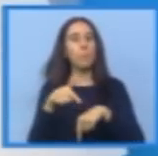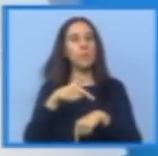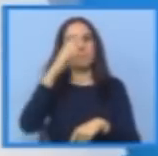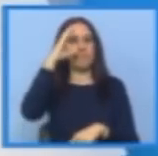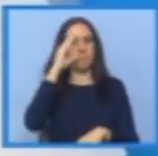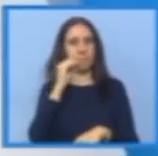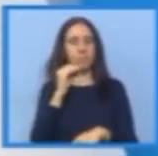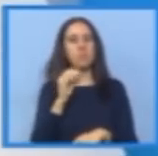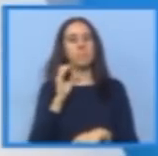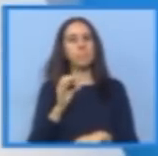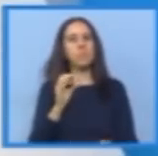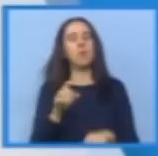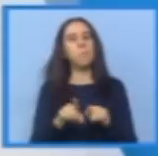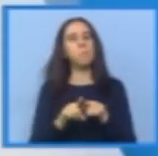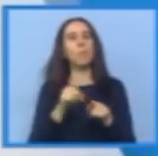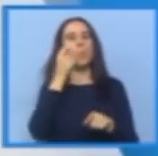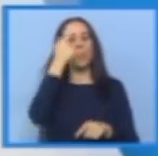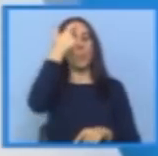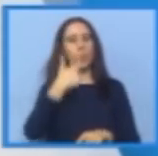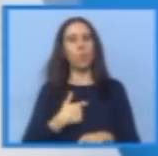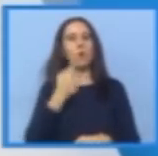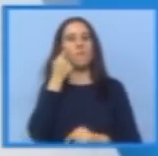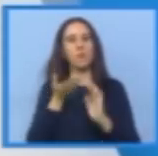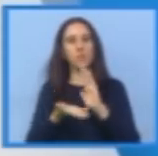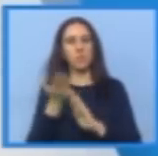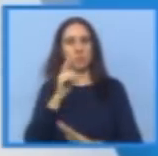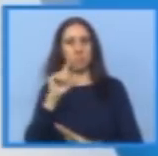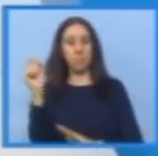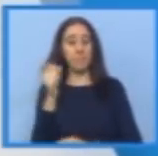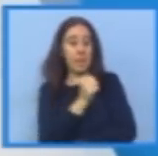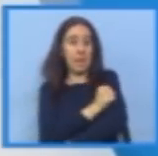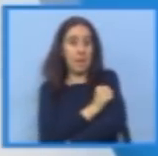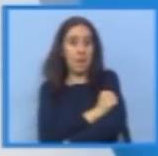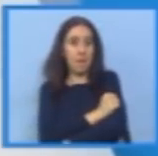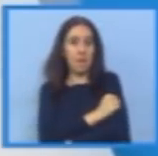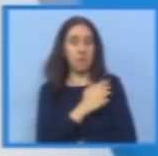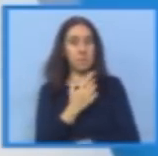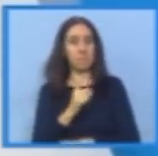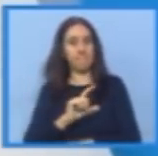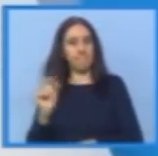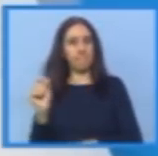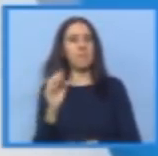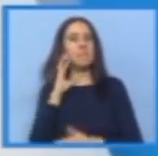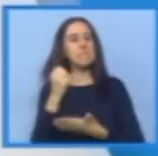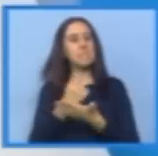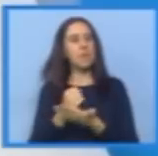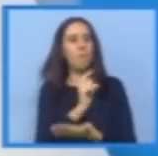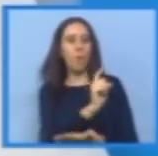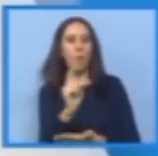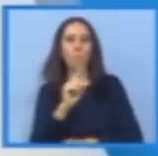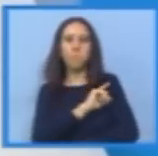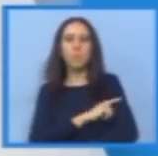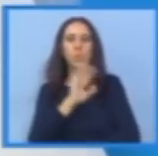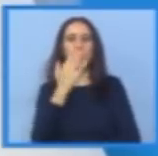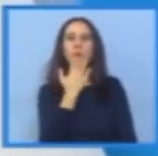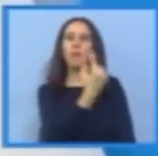momento. Será como um homem que partiu de viagem. Ao deixar a sua casa, deu plenos poderes aos seus servos, atribuindo a